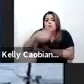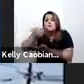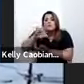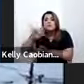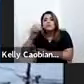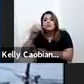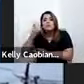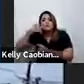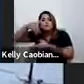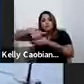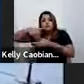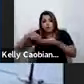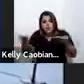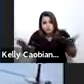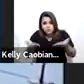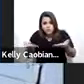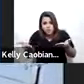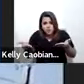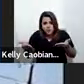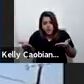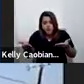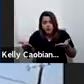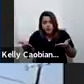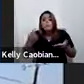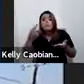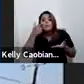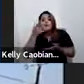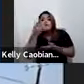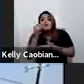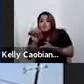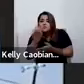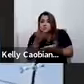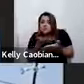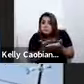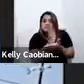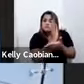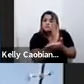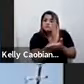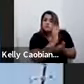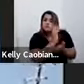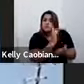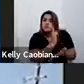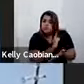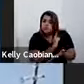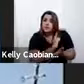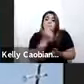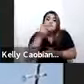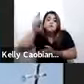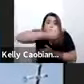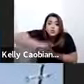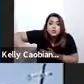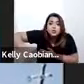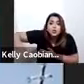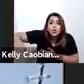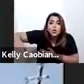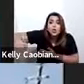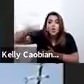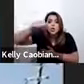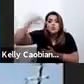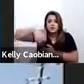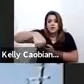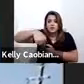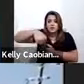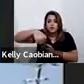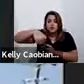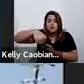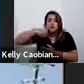vocês autorizarem para que todos os trabalhadores da Renault que